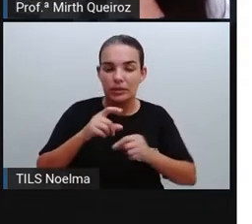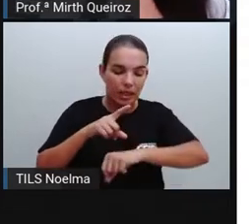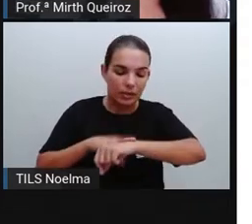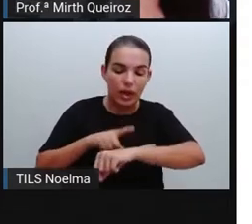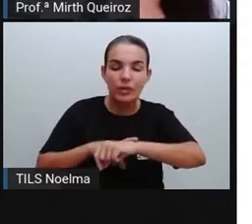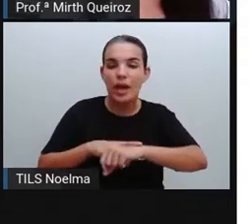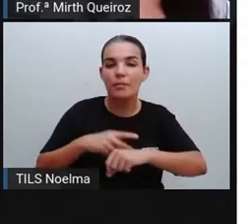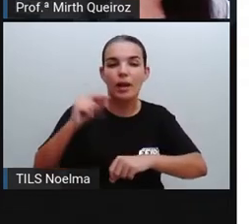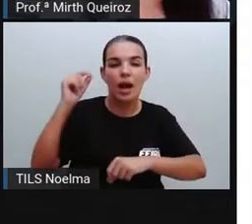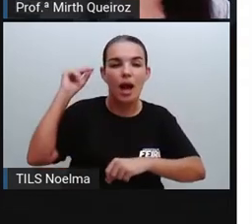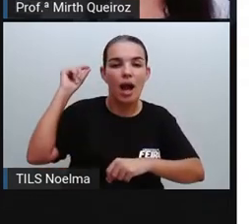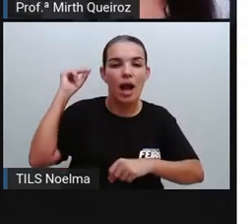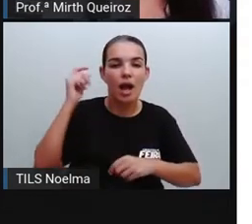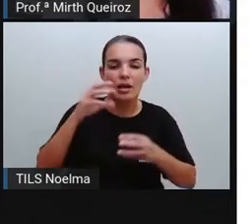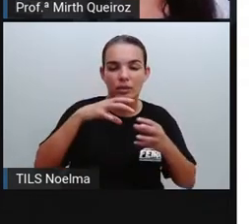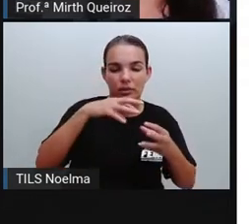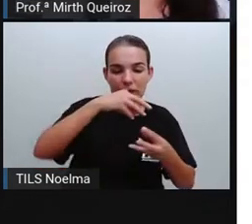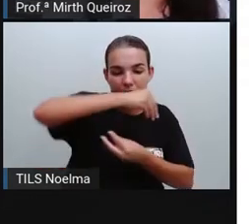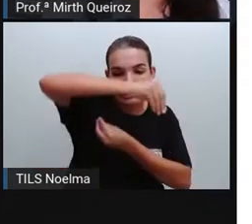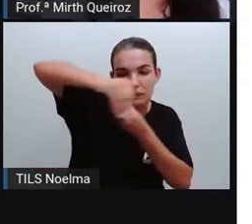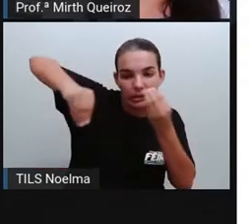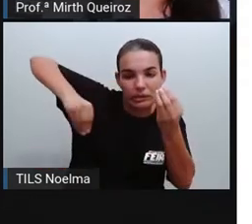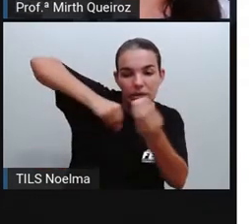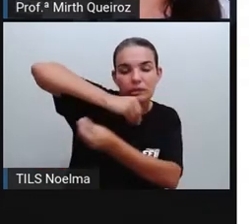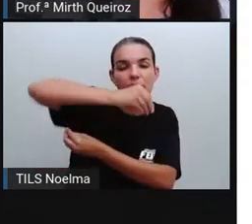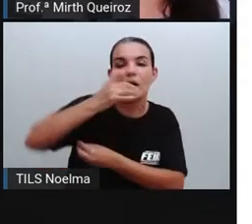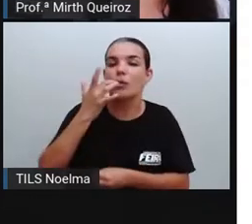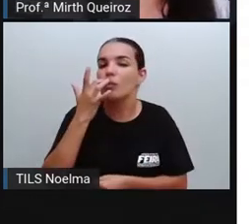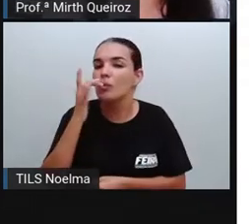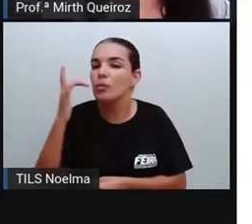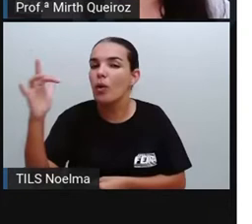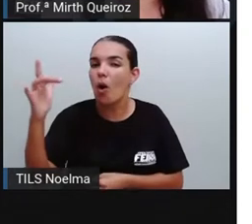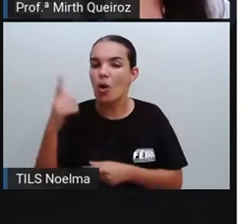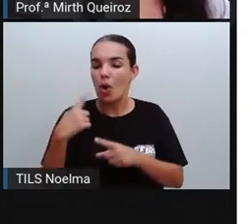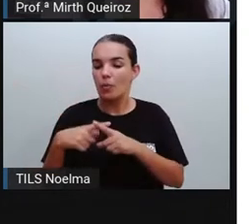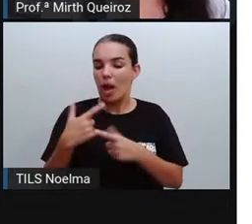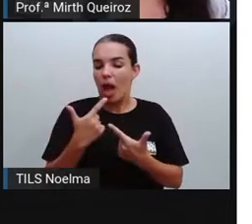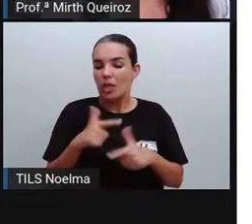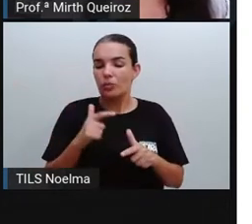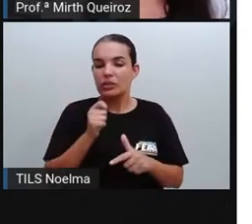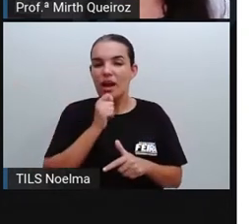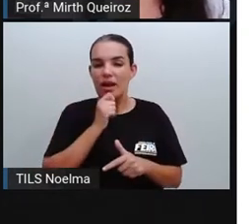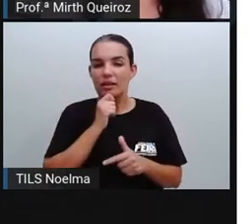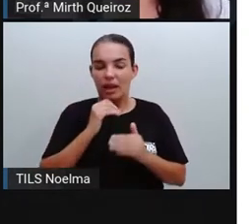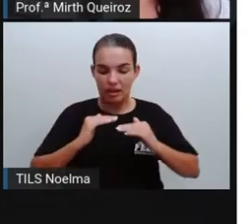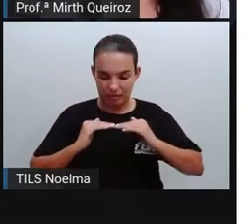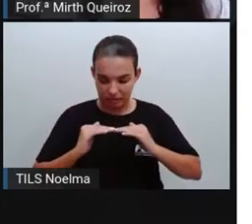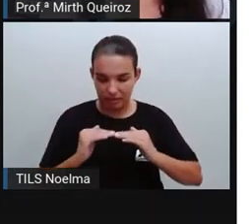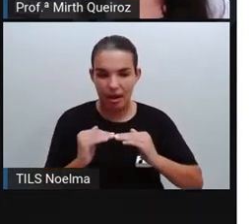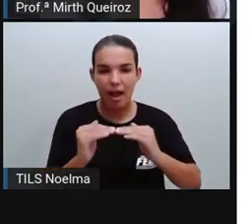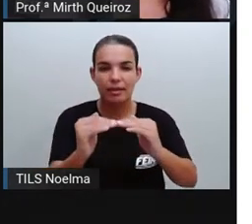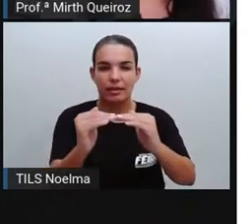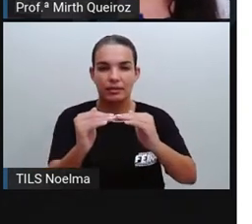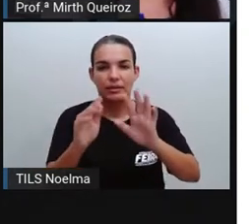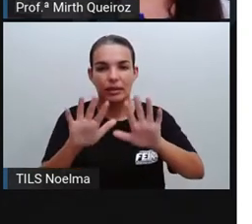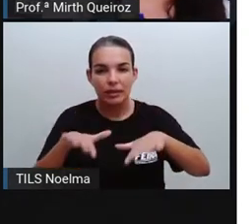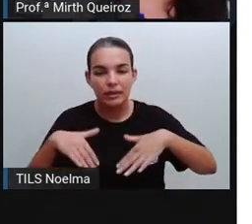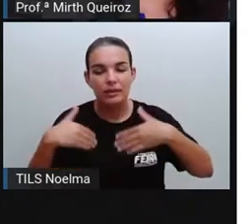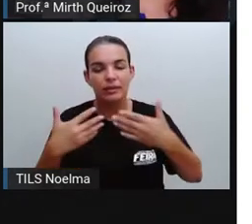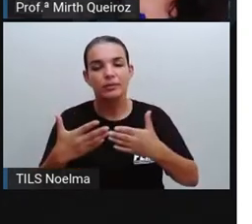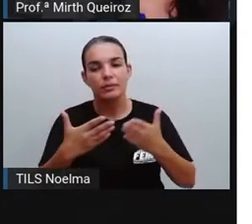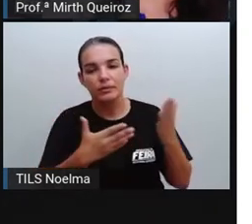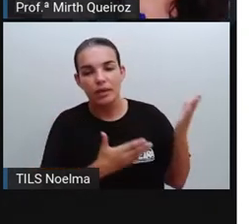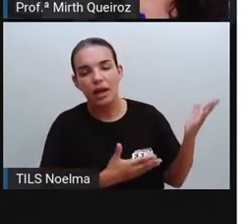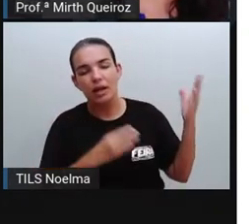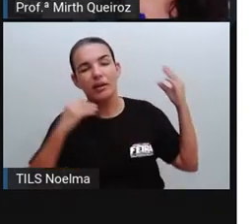não tínhamos ainda as estradas e as estradas precisaram ser construídas para que esse ouro ele chegasse até